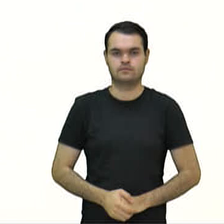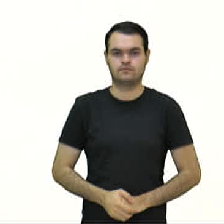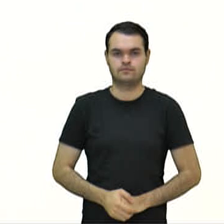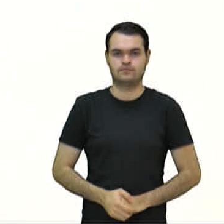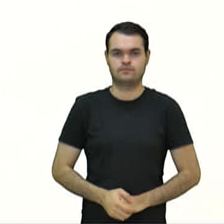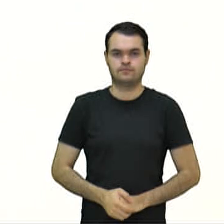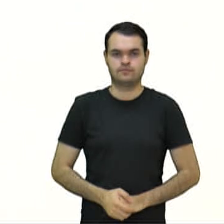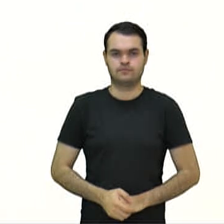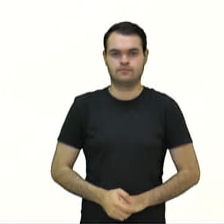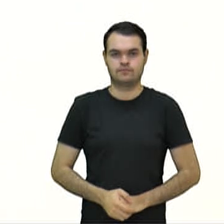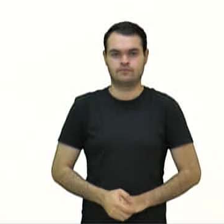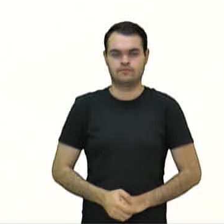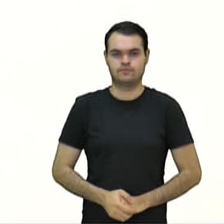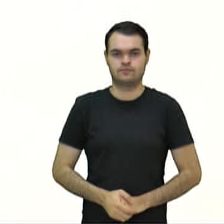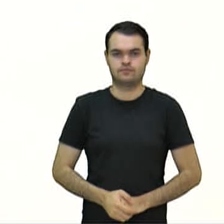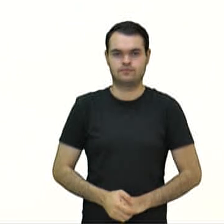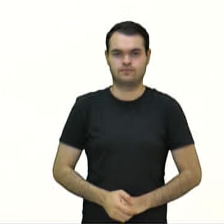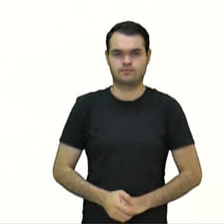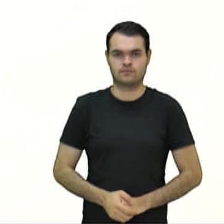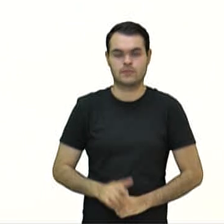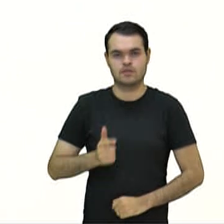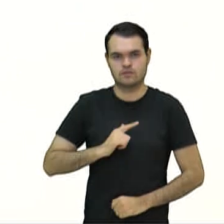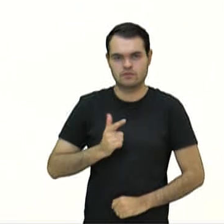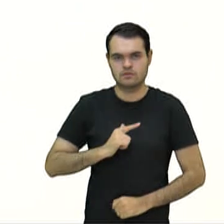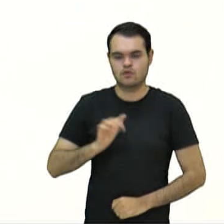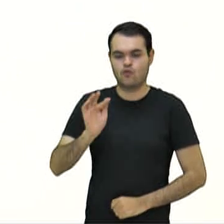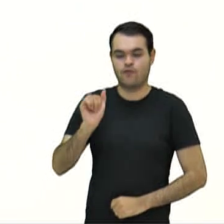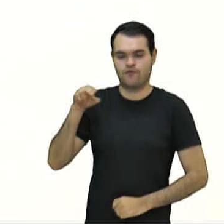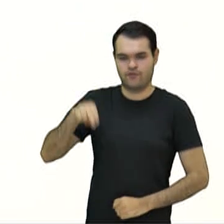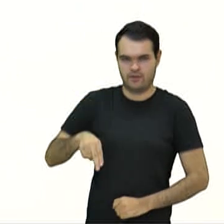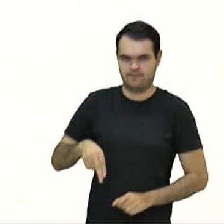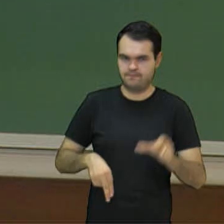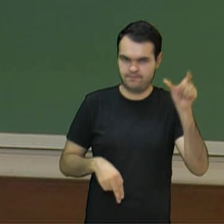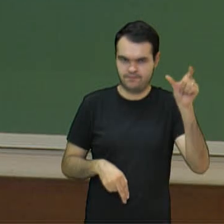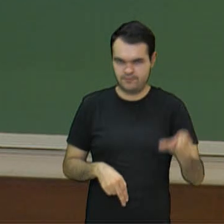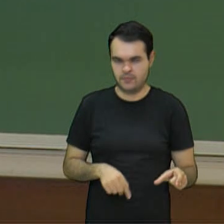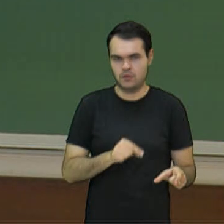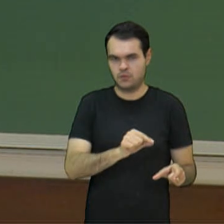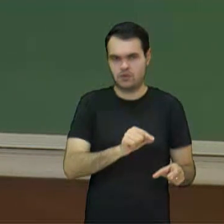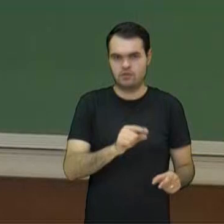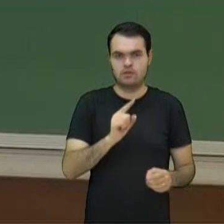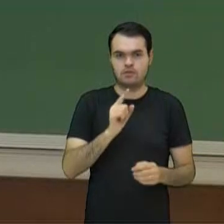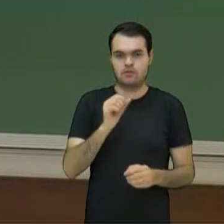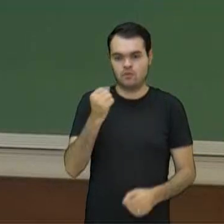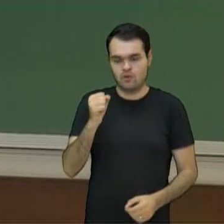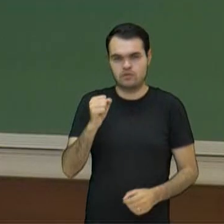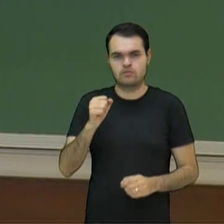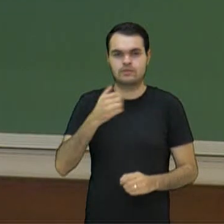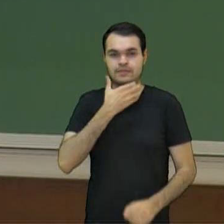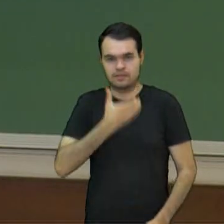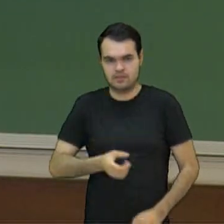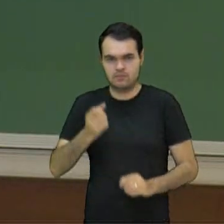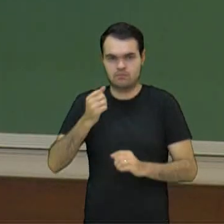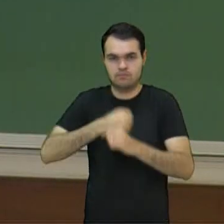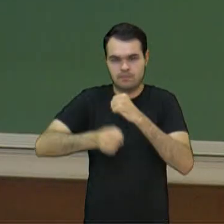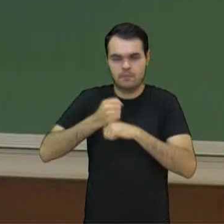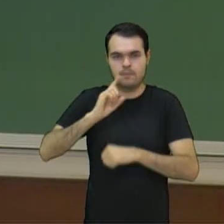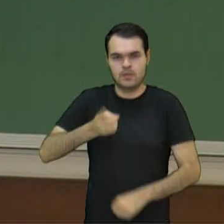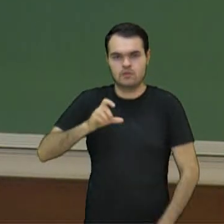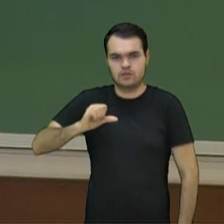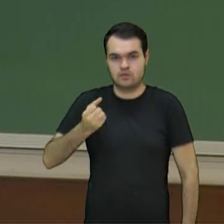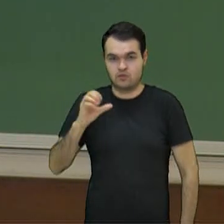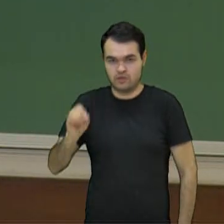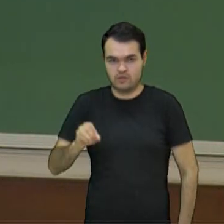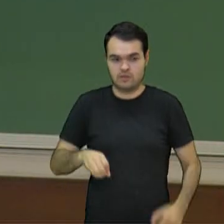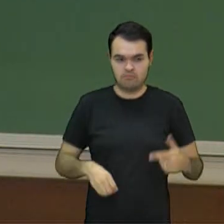named Mark David Chapman. Então aqui, o que aconteceu? Em 8 de dezembro de 1980, infelizmente